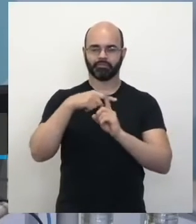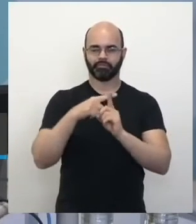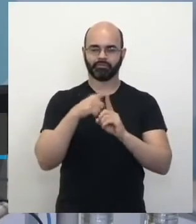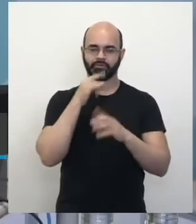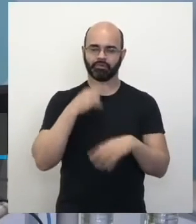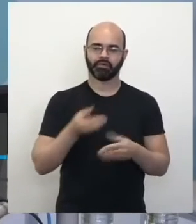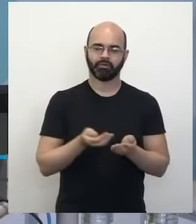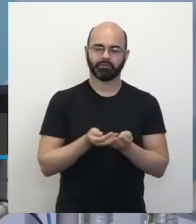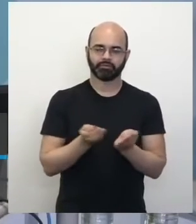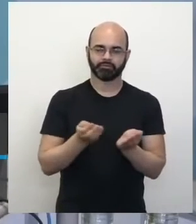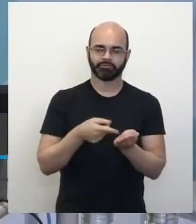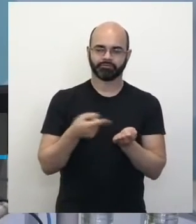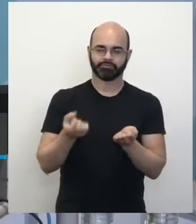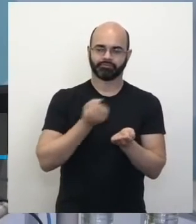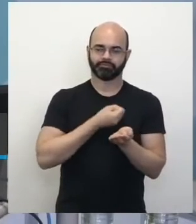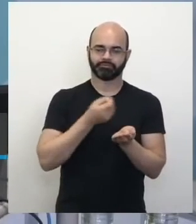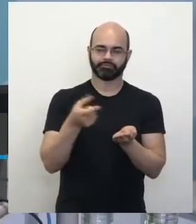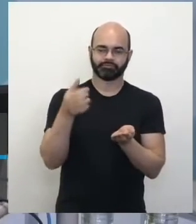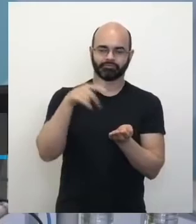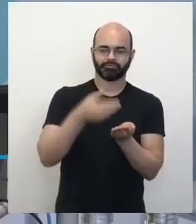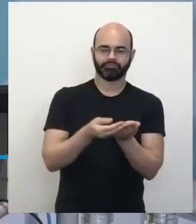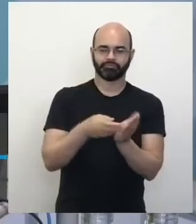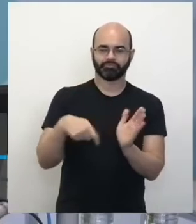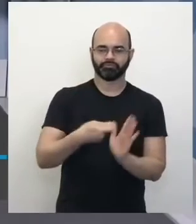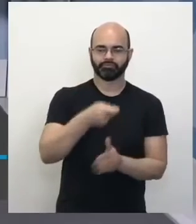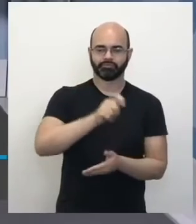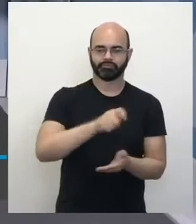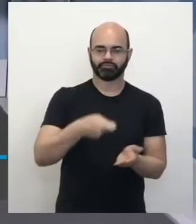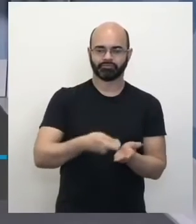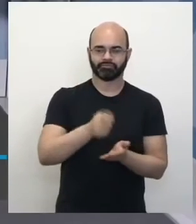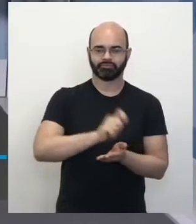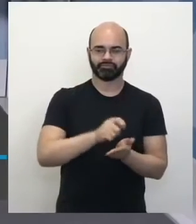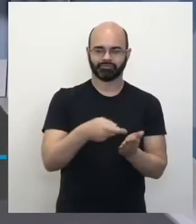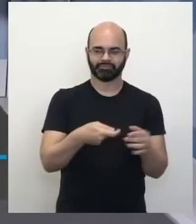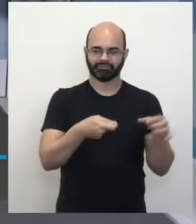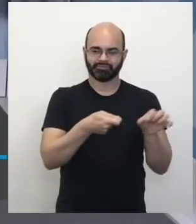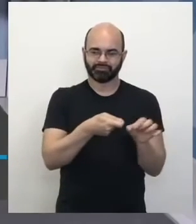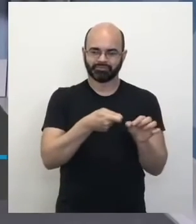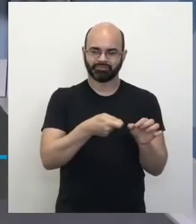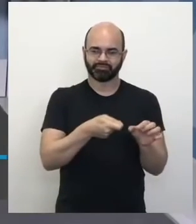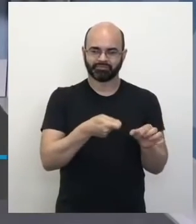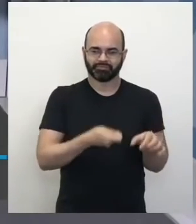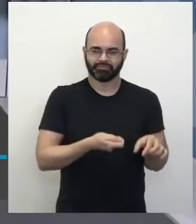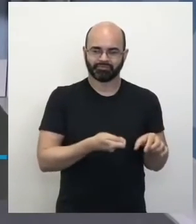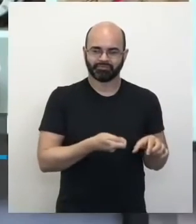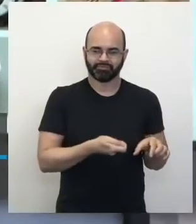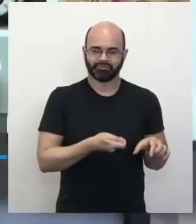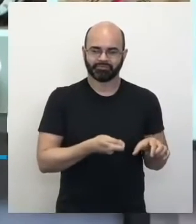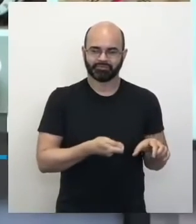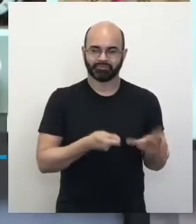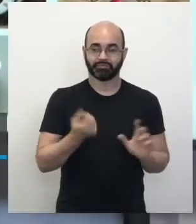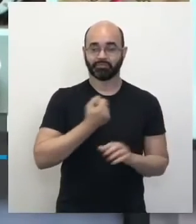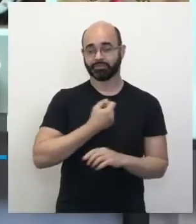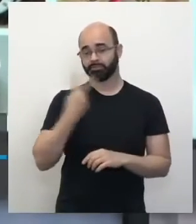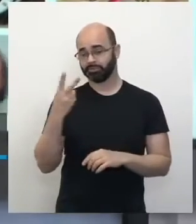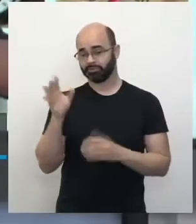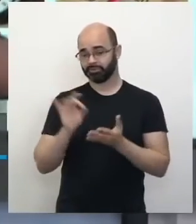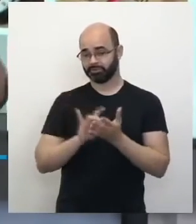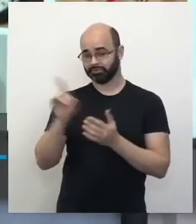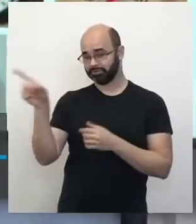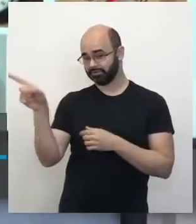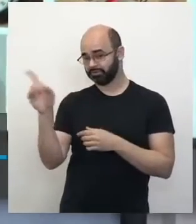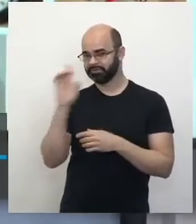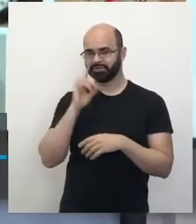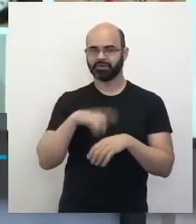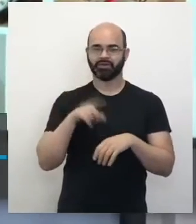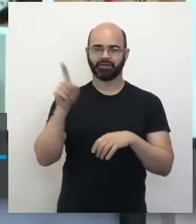aqui na ideia. A professora Cristina, por exemplo, foi uma, Tony. Legal. O 2 lá não é uma bússola, né? É um relógio, né? Porque ele tá todo bonitão,